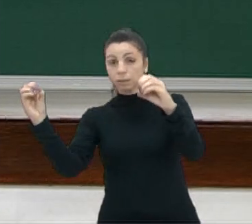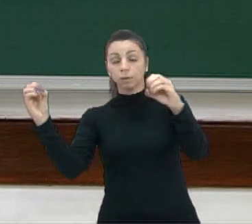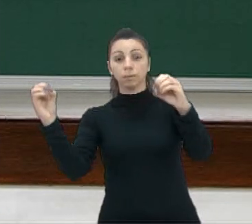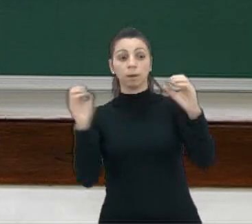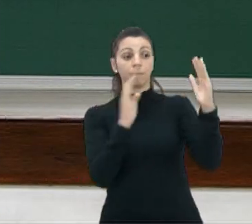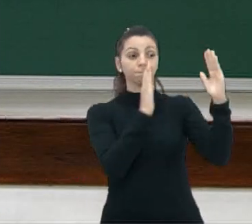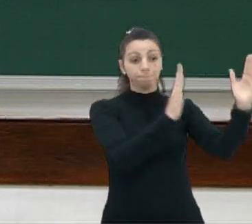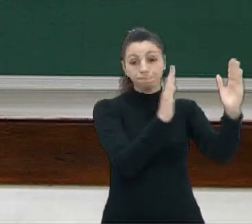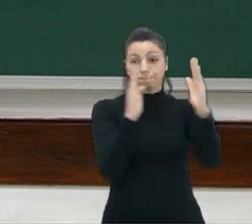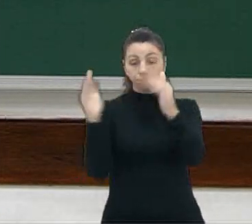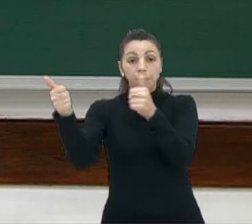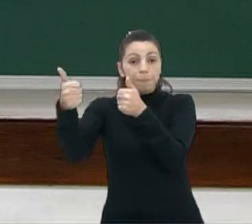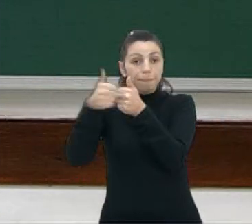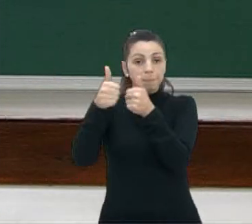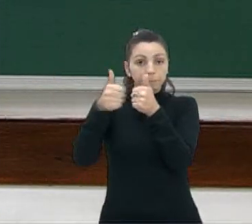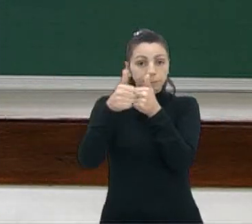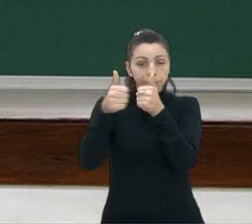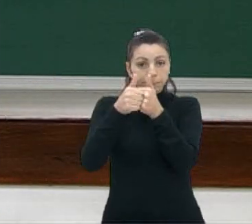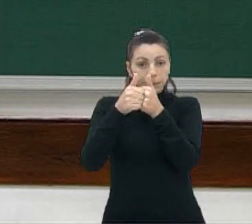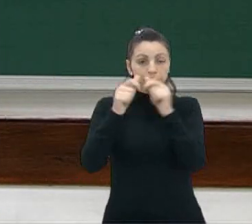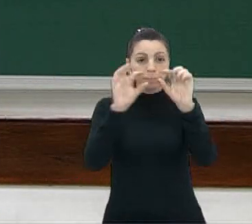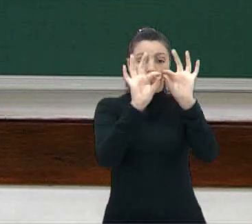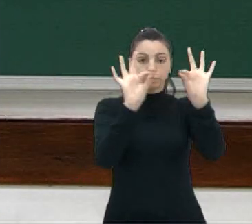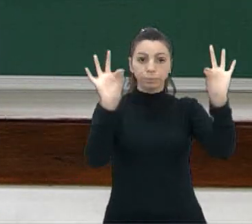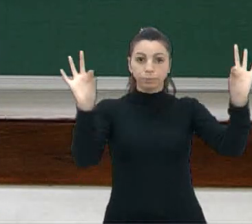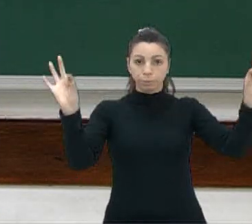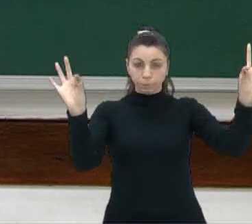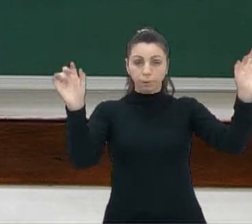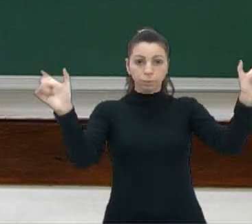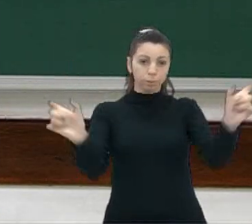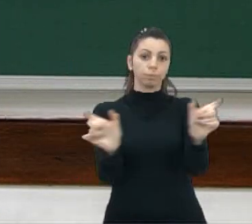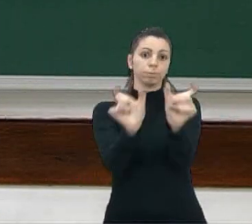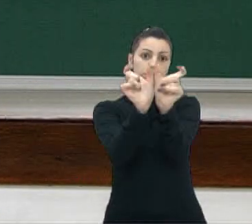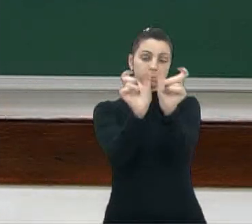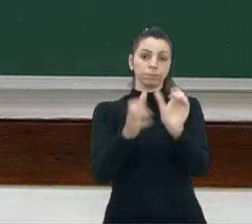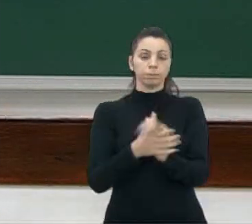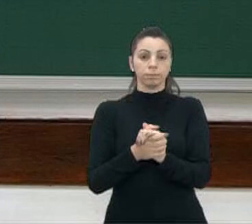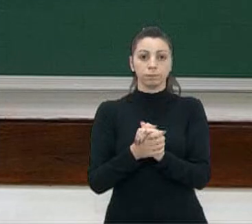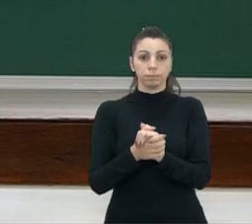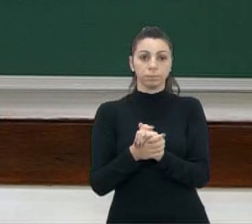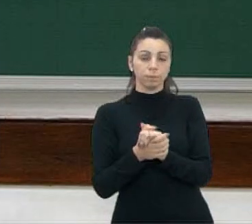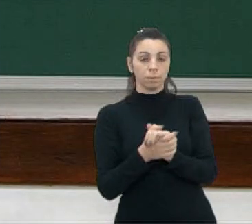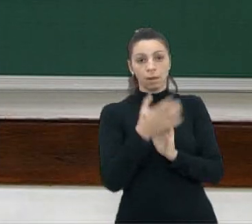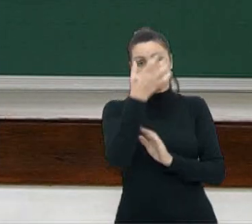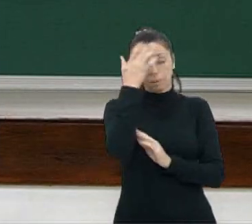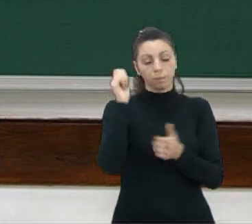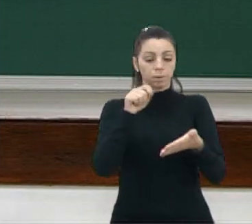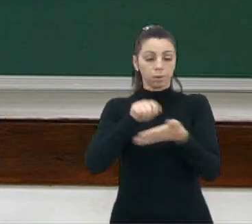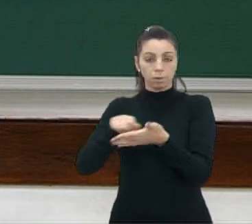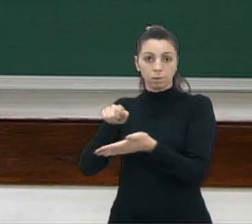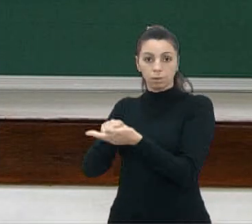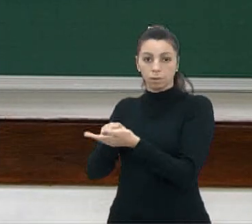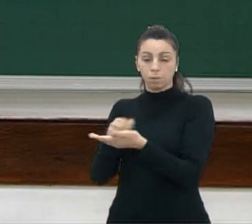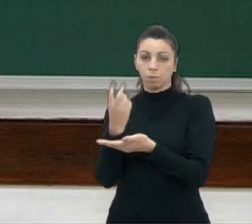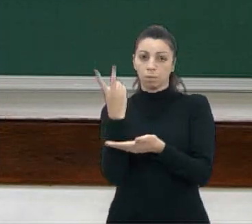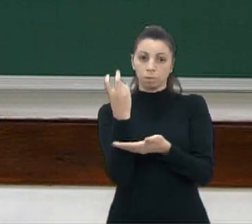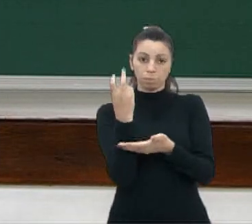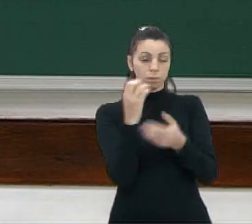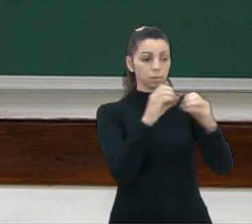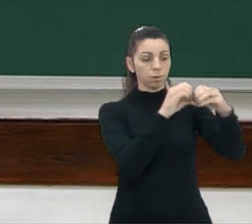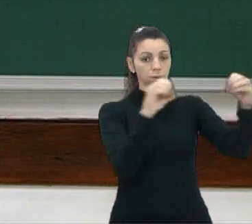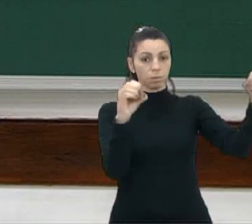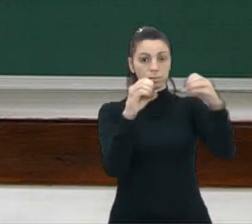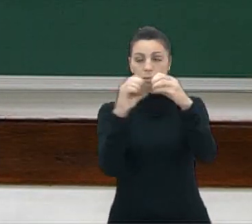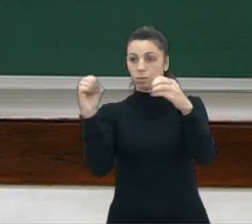né, elas estarem no mesmo período. É um período composto. Se a pessoa que escreveu quisesse fazer duas orações separadas, ela